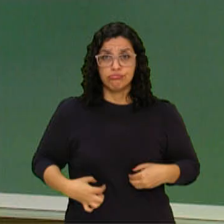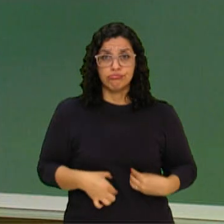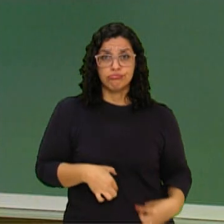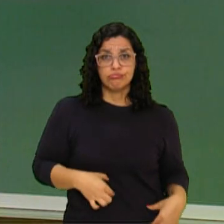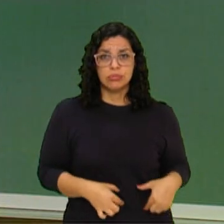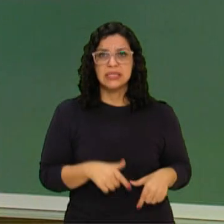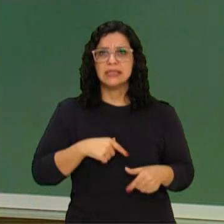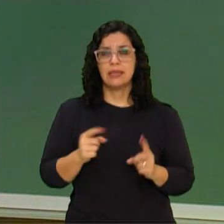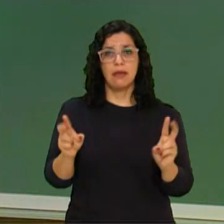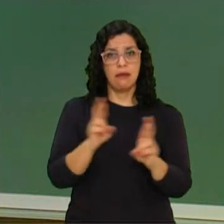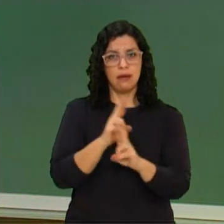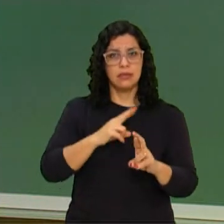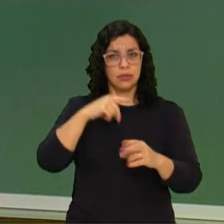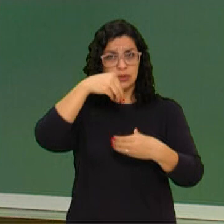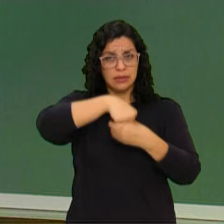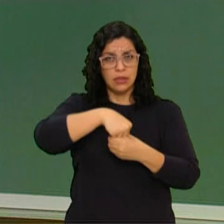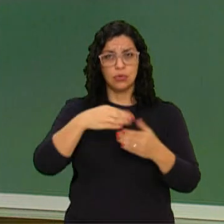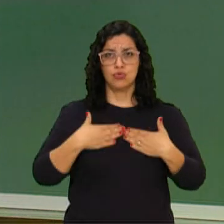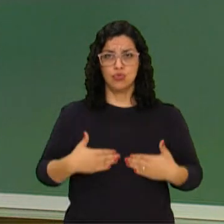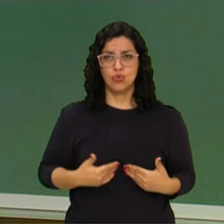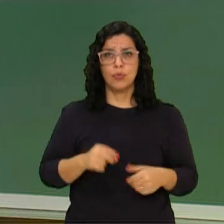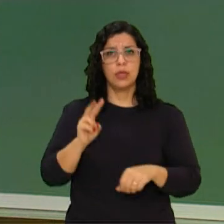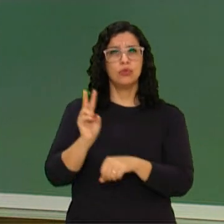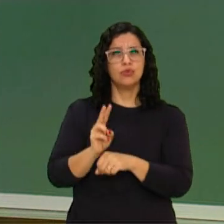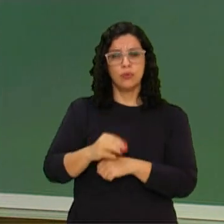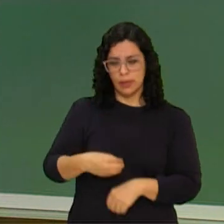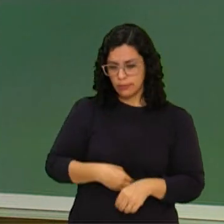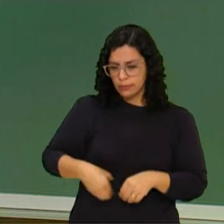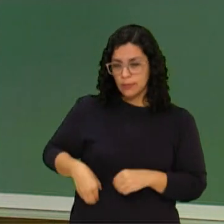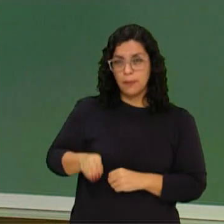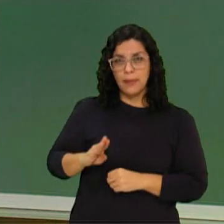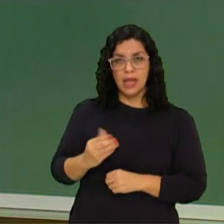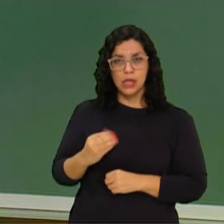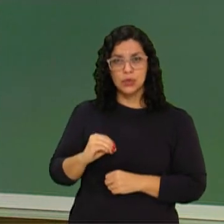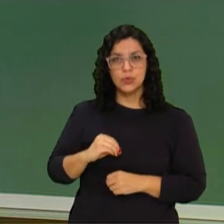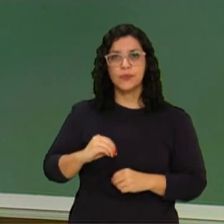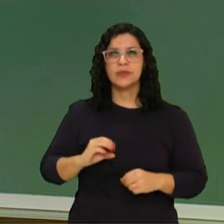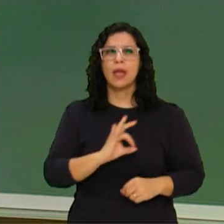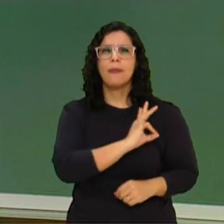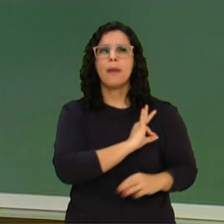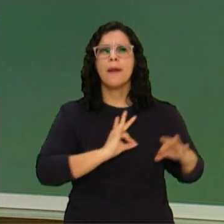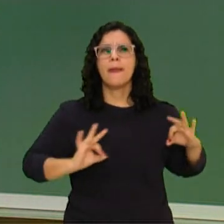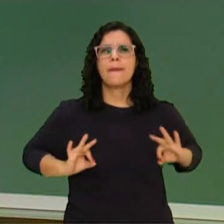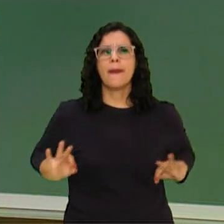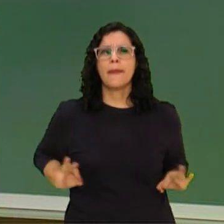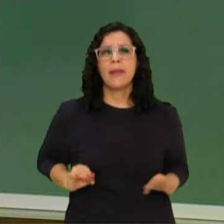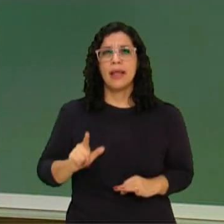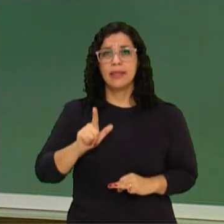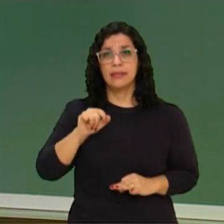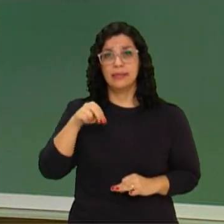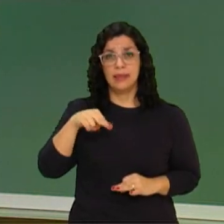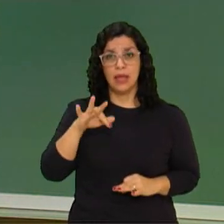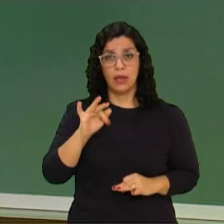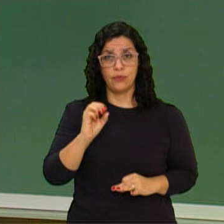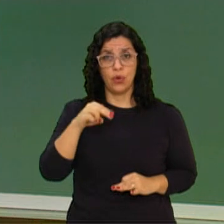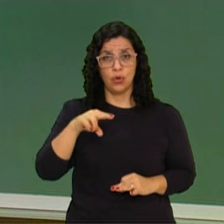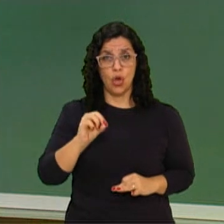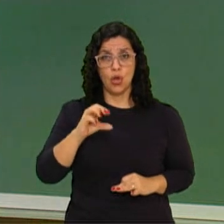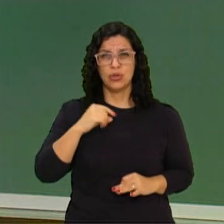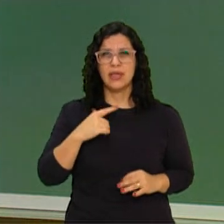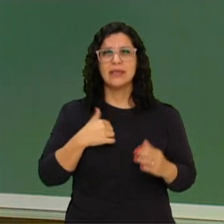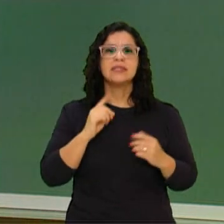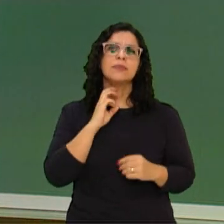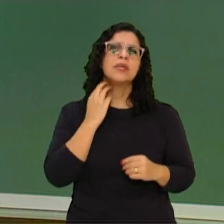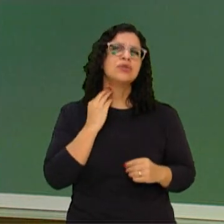são relacionados, né, a essa defesa, que é o baço, os linfonodos, que são os gânglios linfáticos, né? A gente consegue sentir às